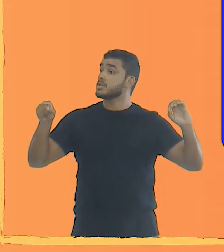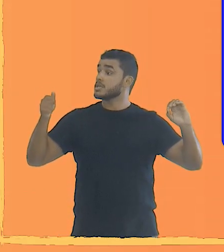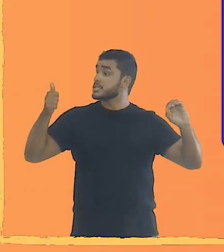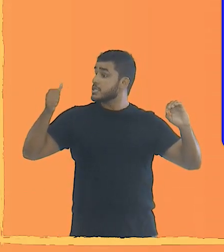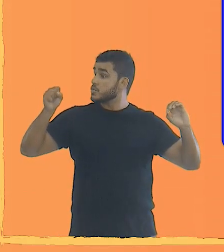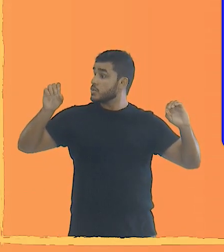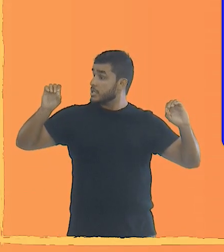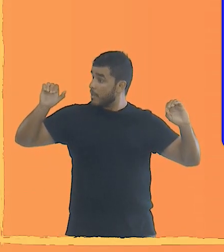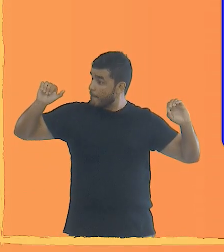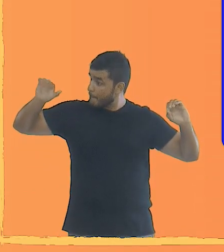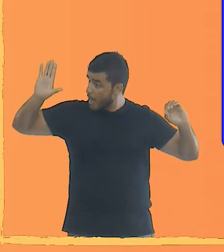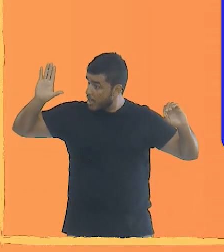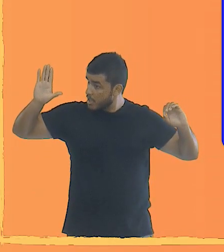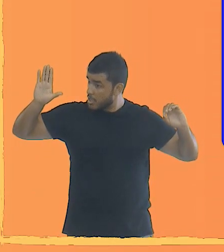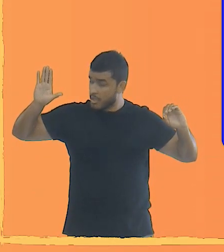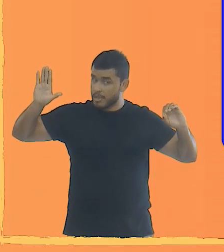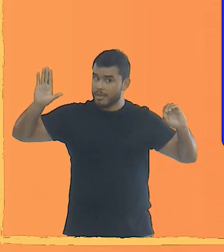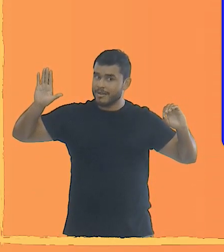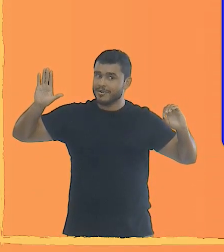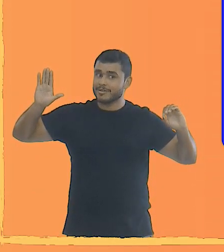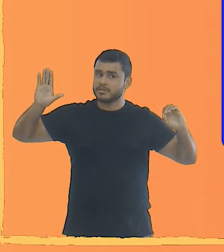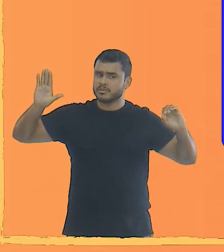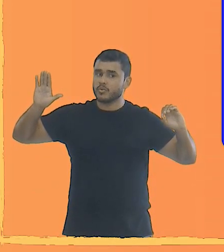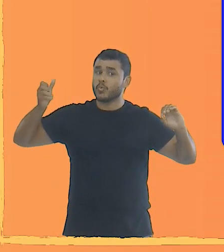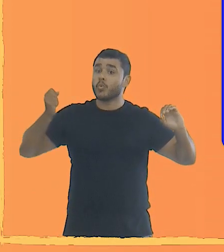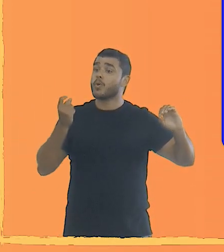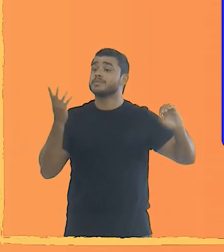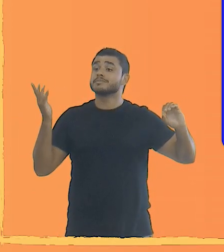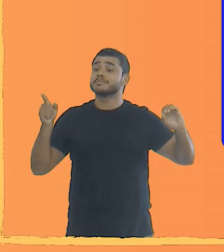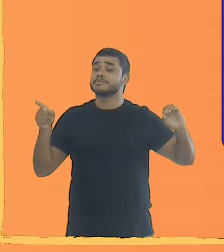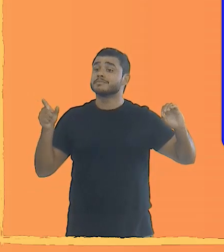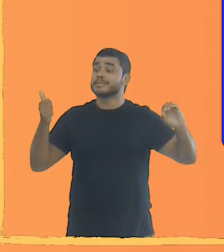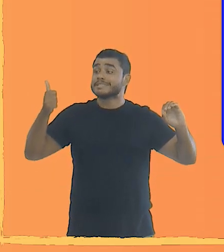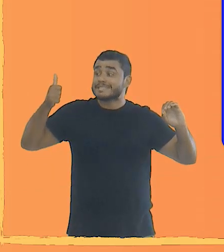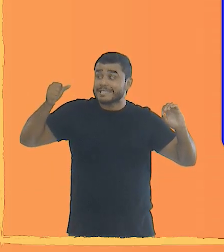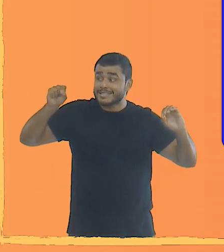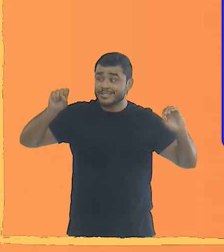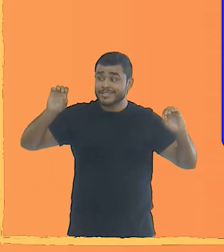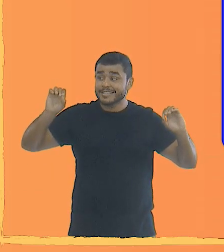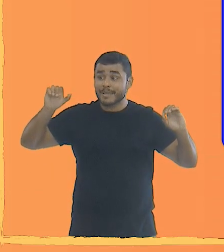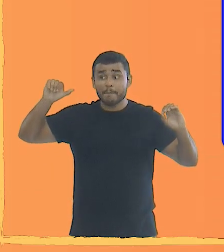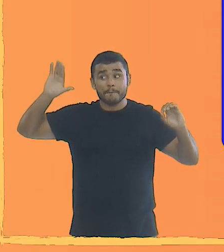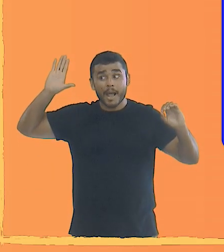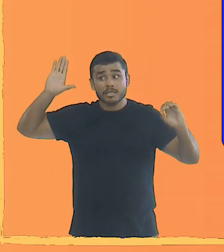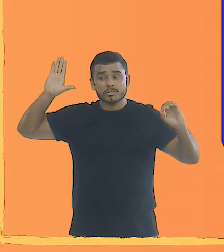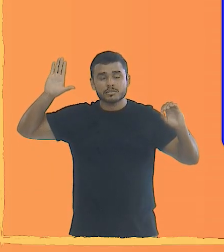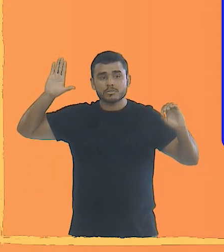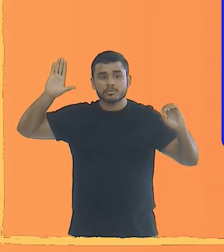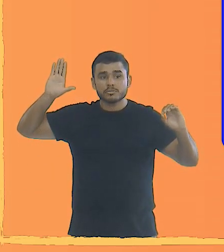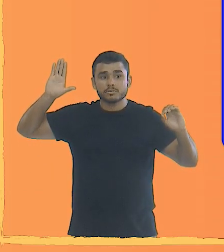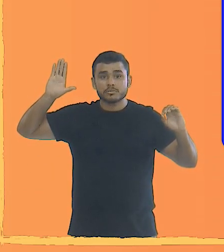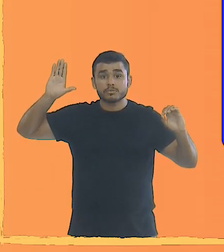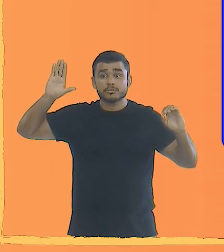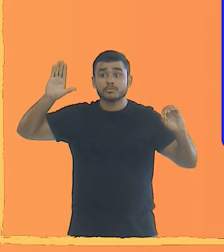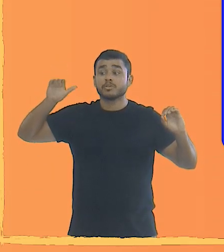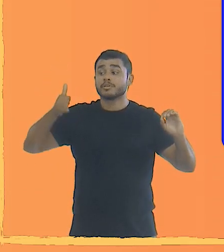de possibilidades é 180, quantos clientes eu preciso ter para garantir que vai ter repetição?